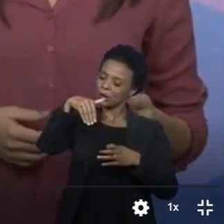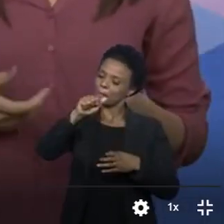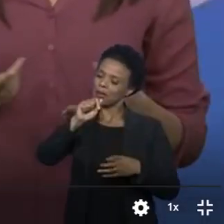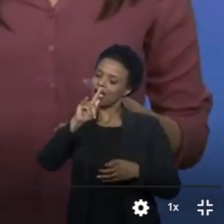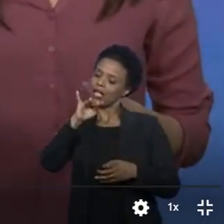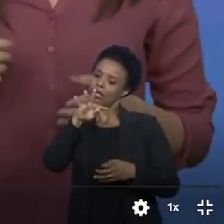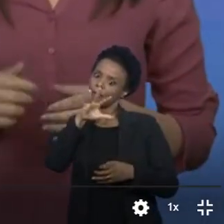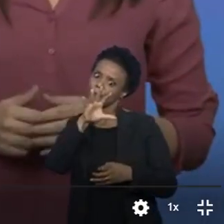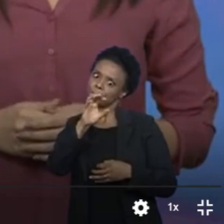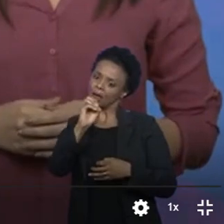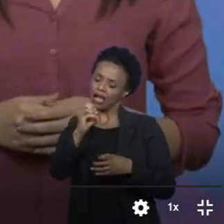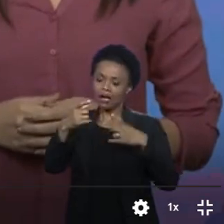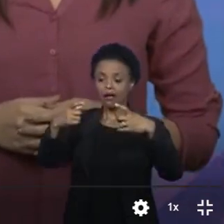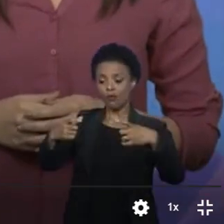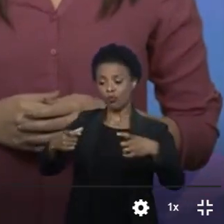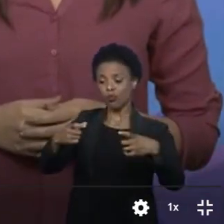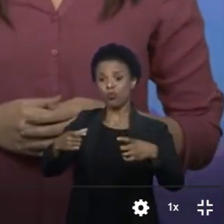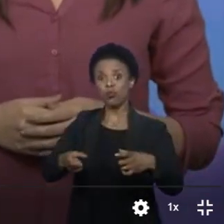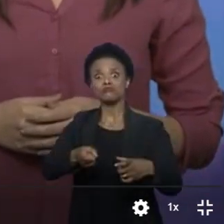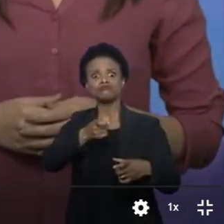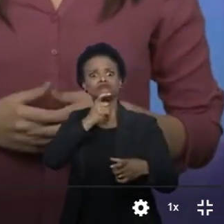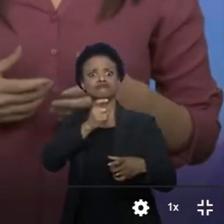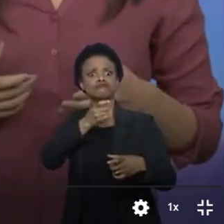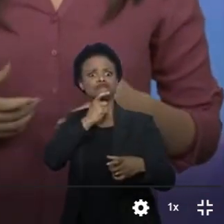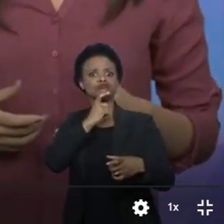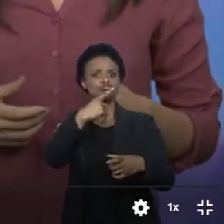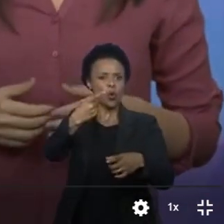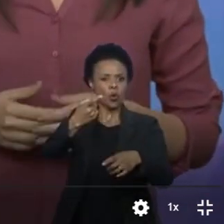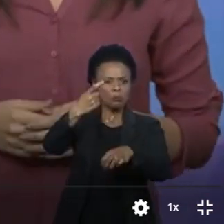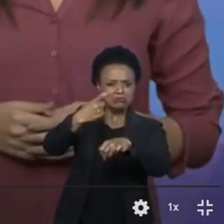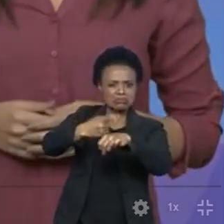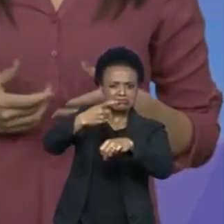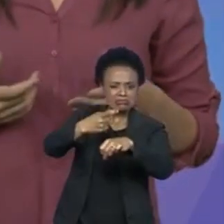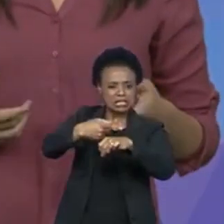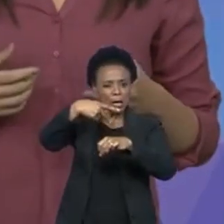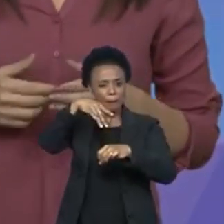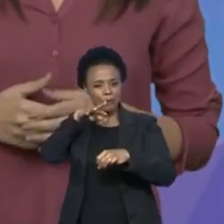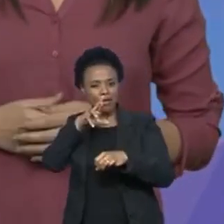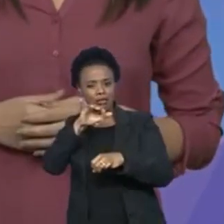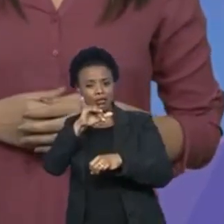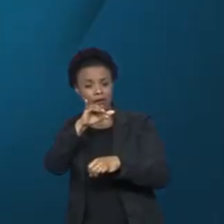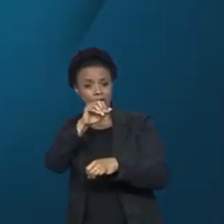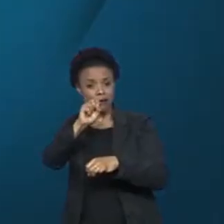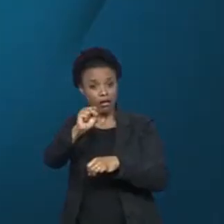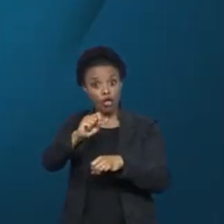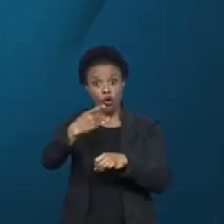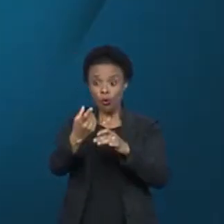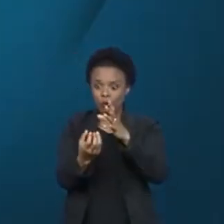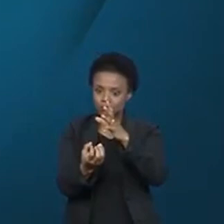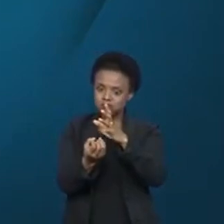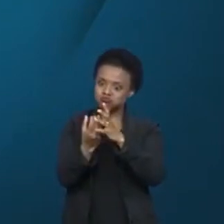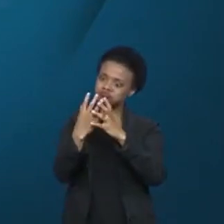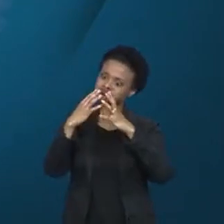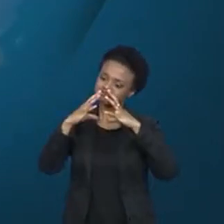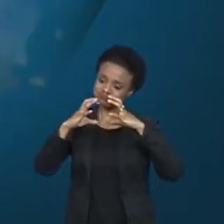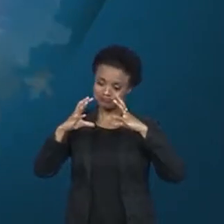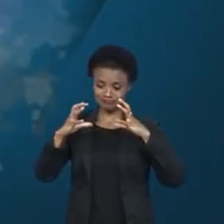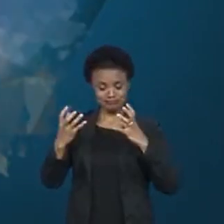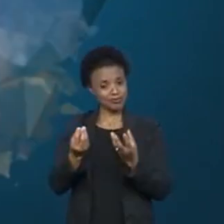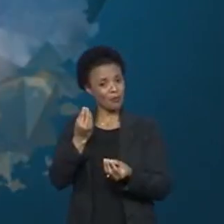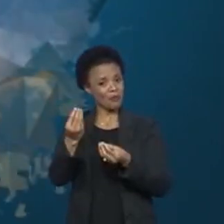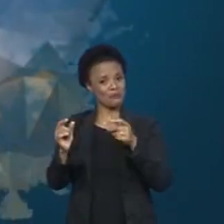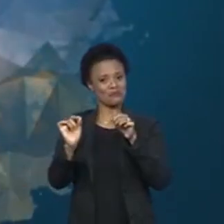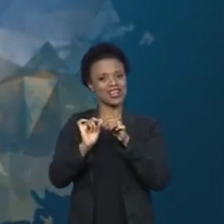resfriamento, da ordem de cristalização dos minerais e da composição do magma que as originou. Em grandes profundidades,